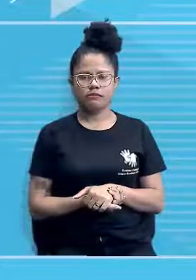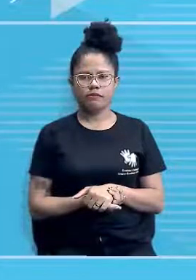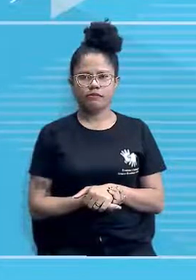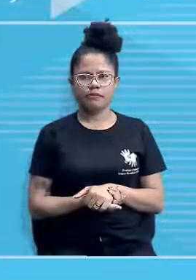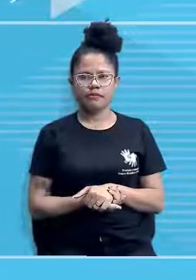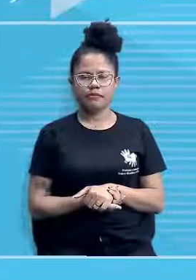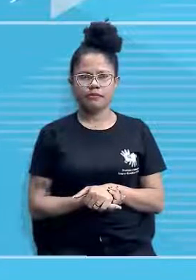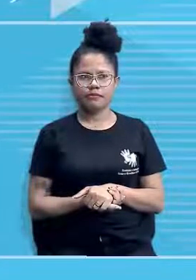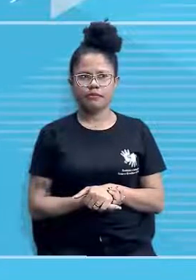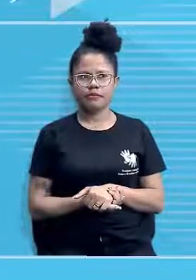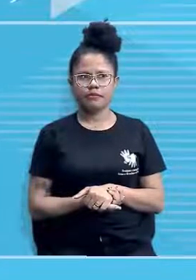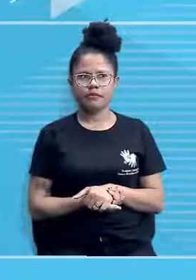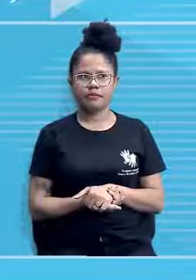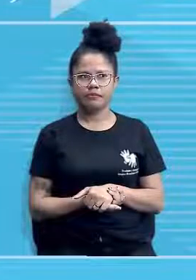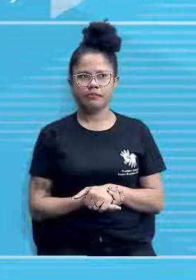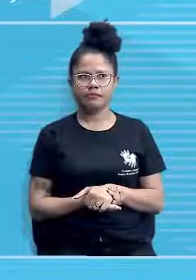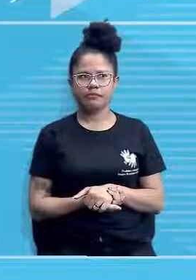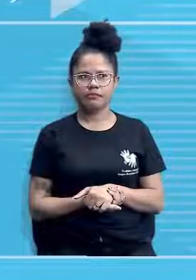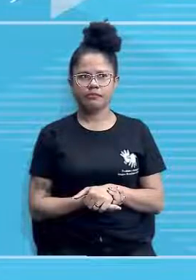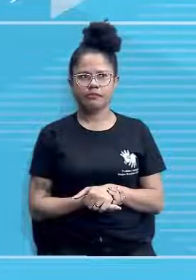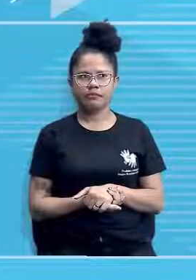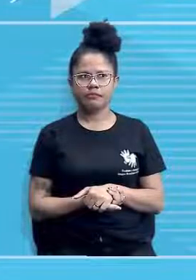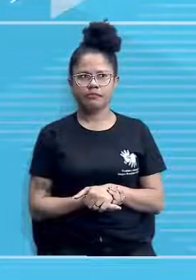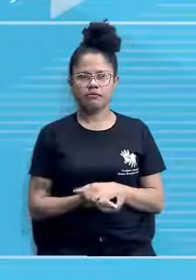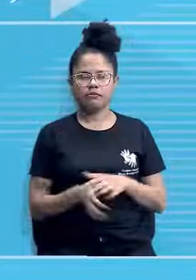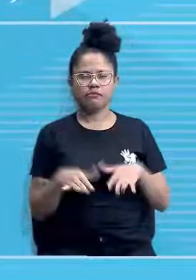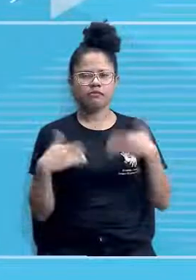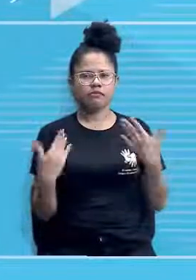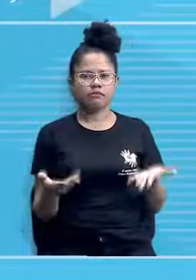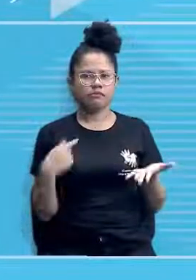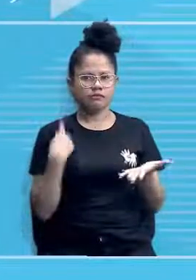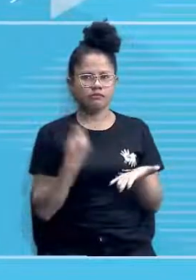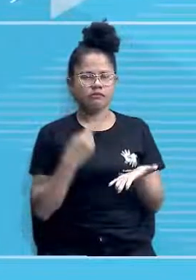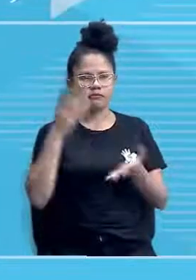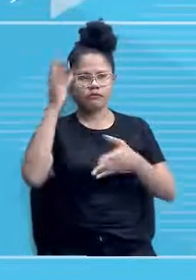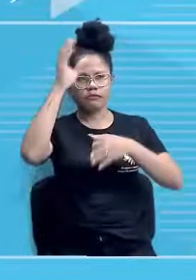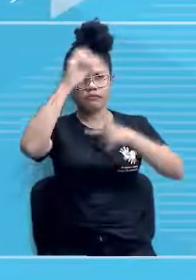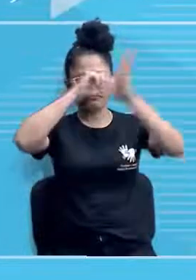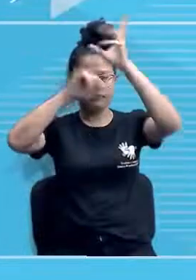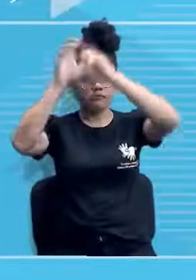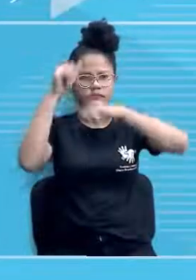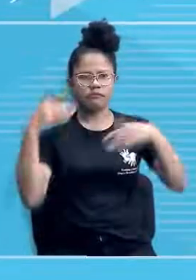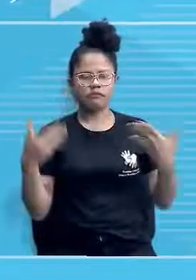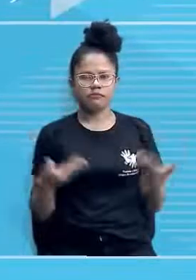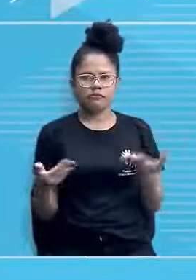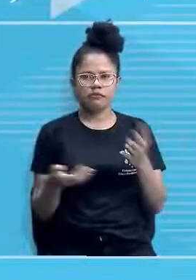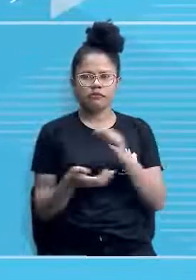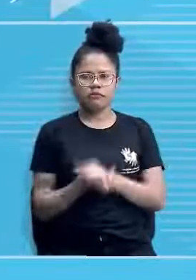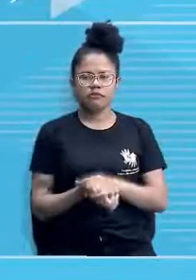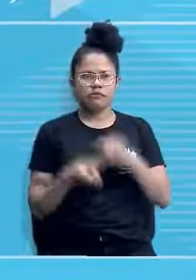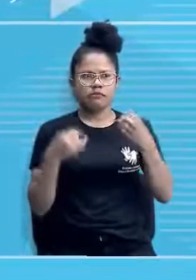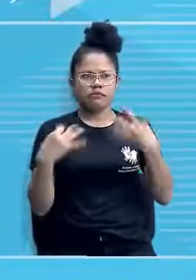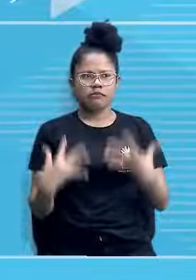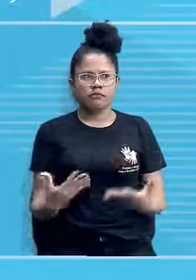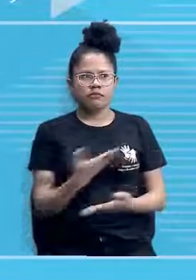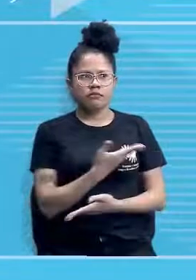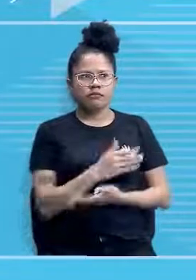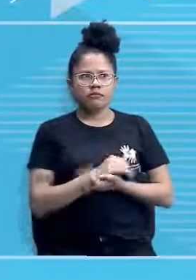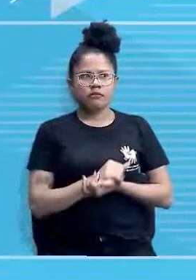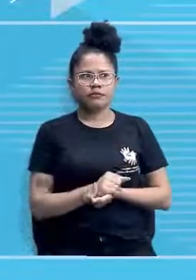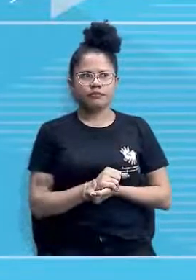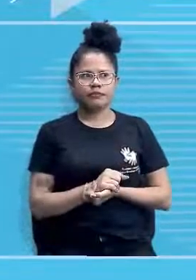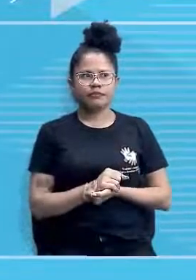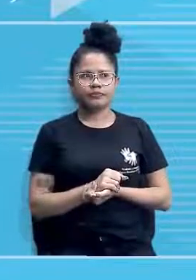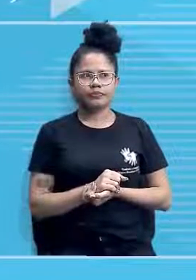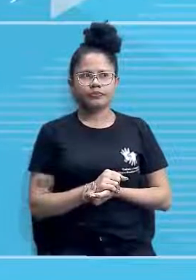quais são as propriedades que nós vamos trabalhar na aula de hoje nós vamos falar muito sobre a solubilidade dos compostos